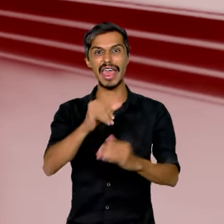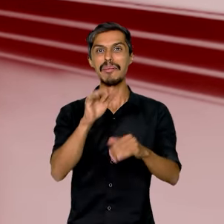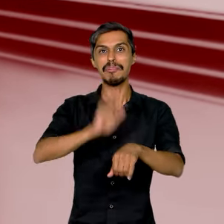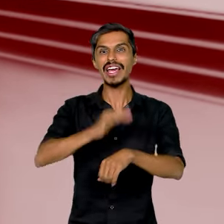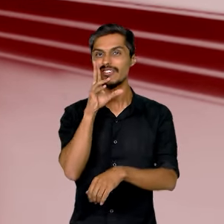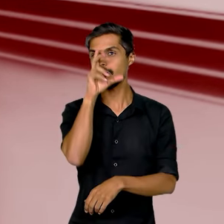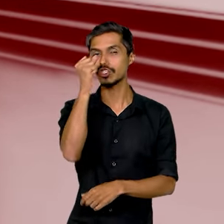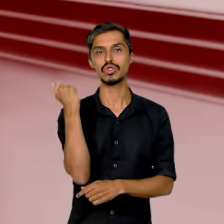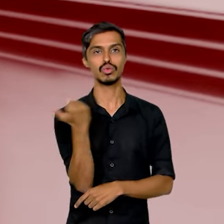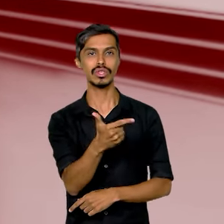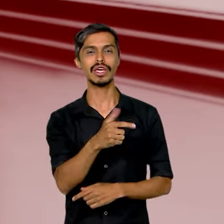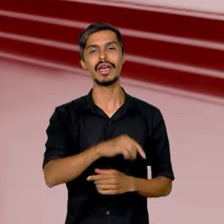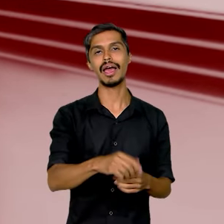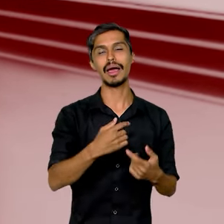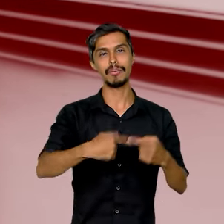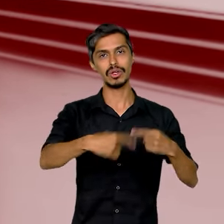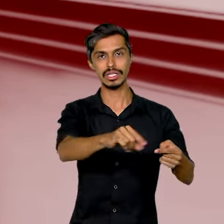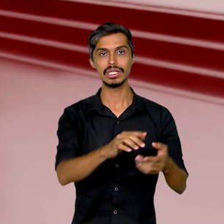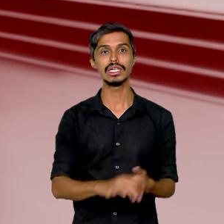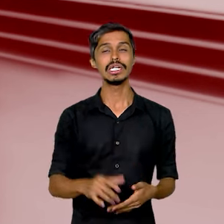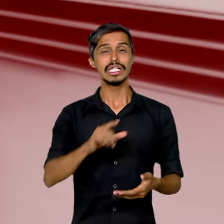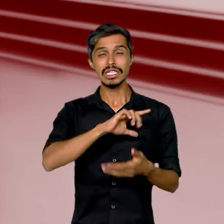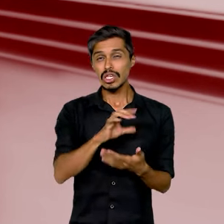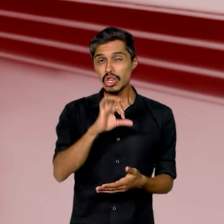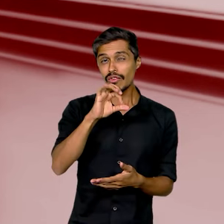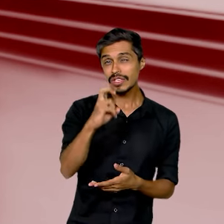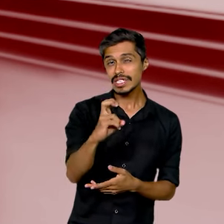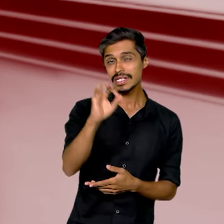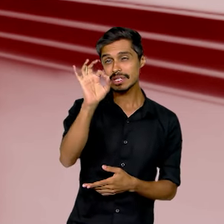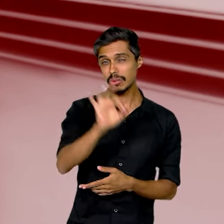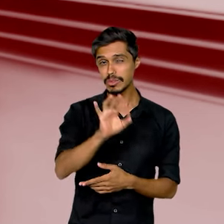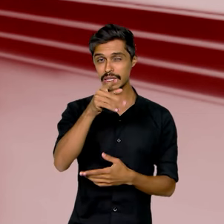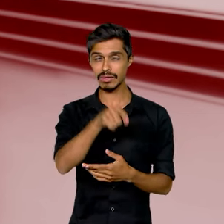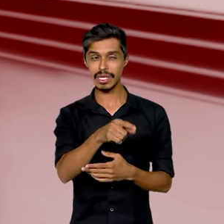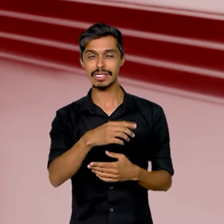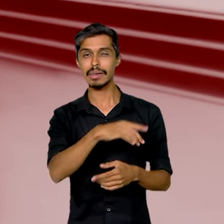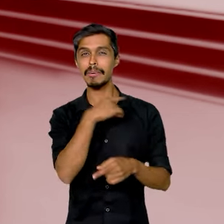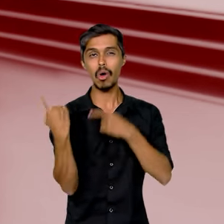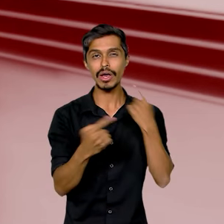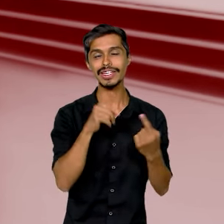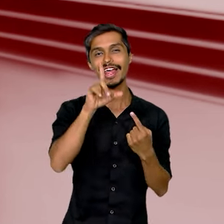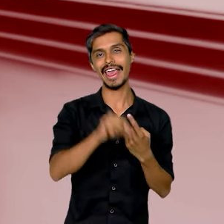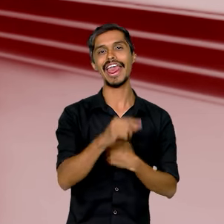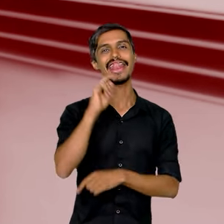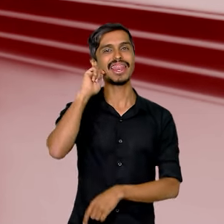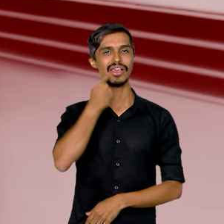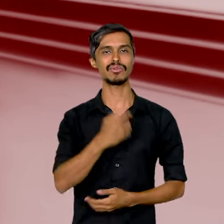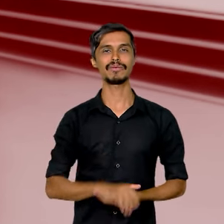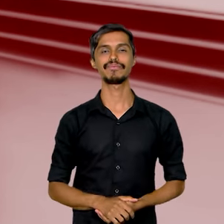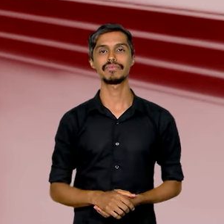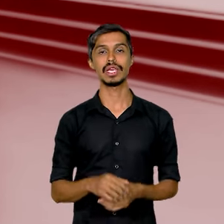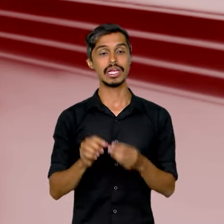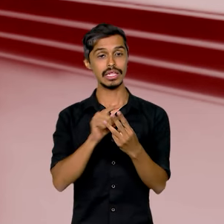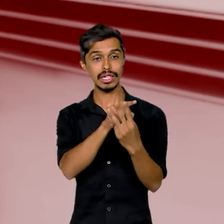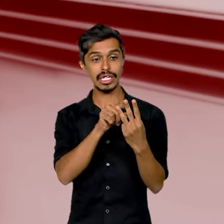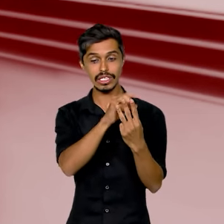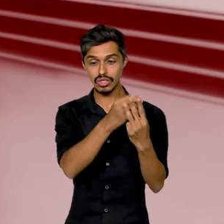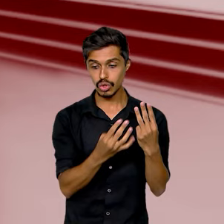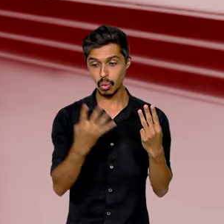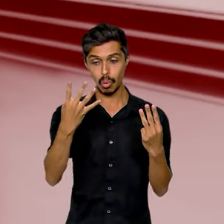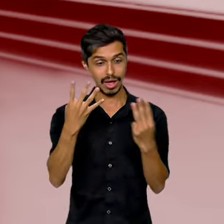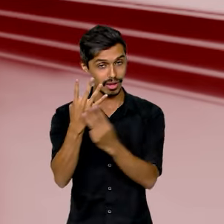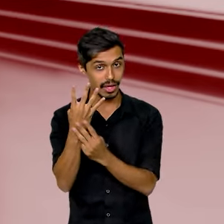1.465 mortes. Quase 95% delas de pessoas negras. 3 de cada 4 eram jovens